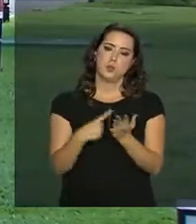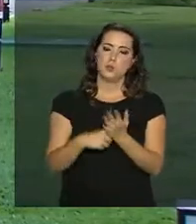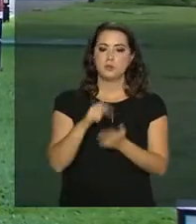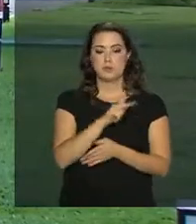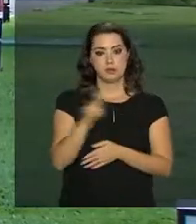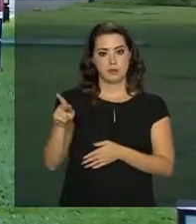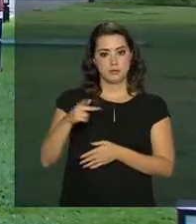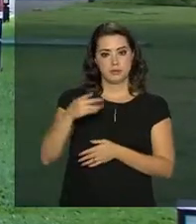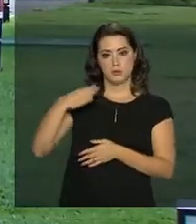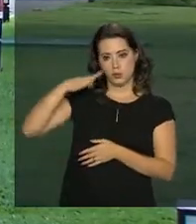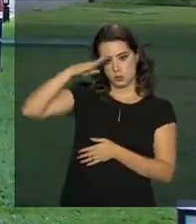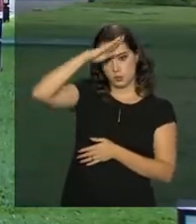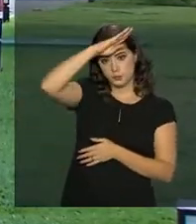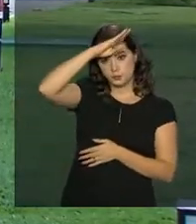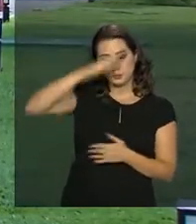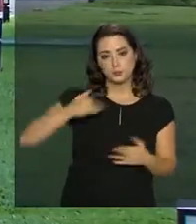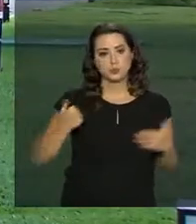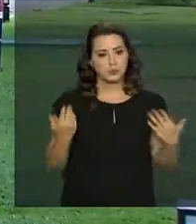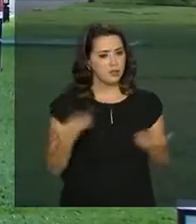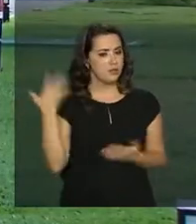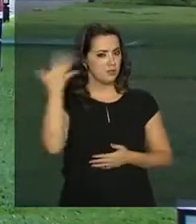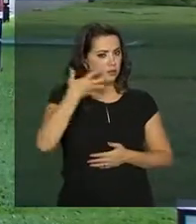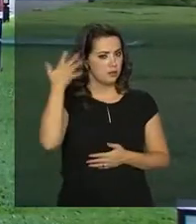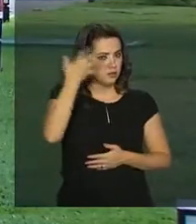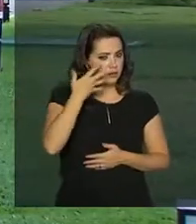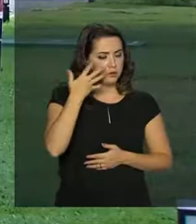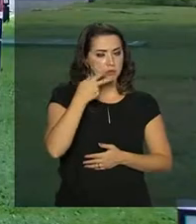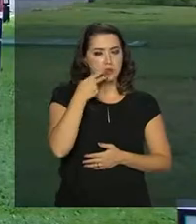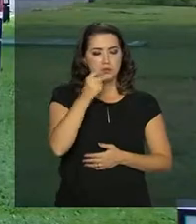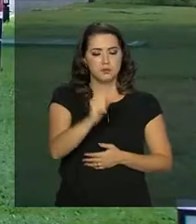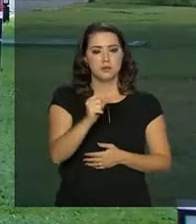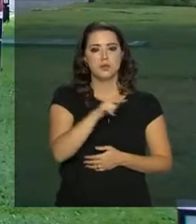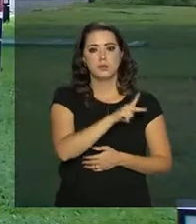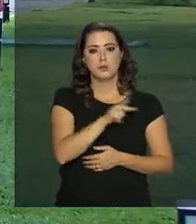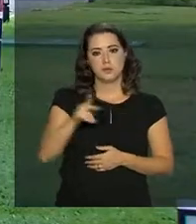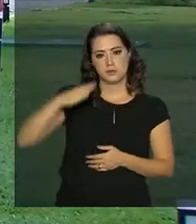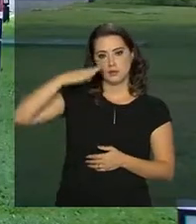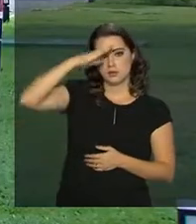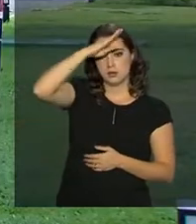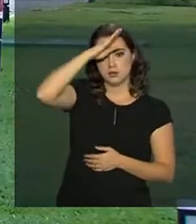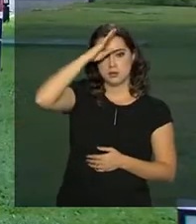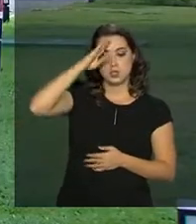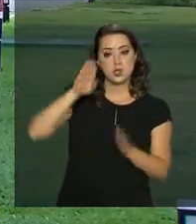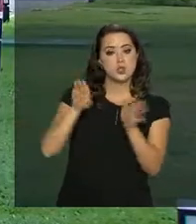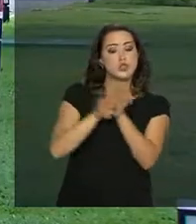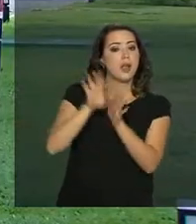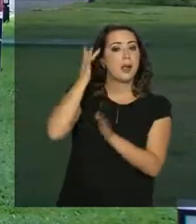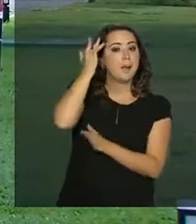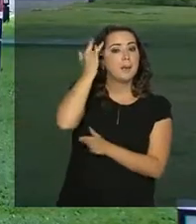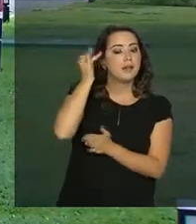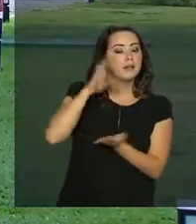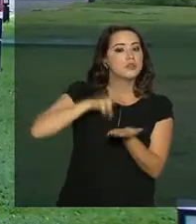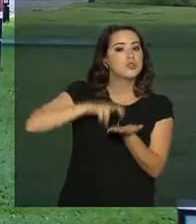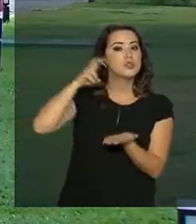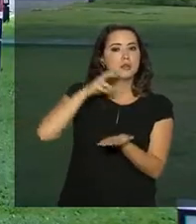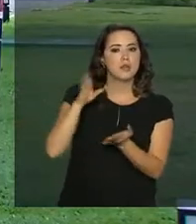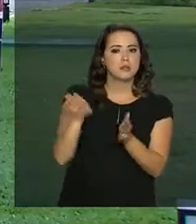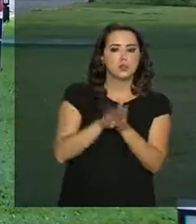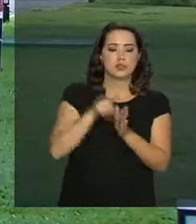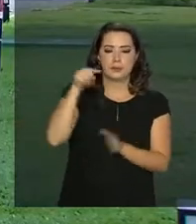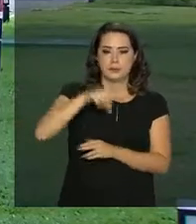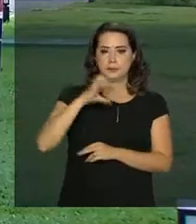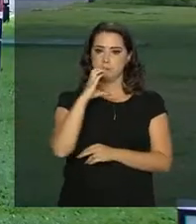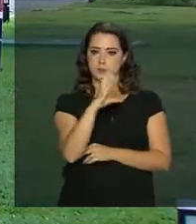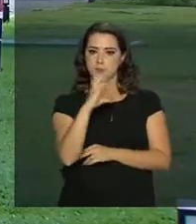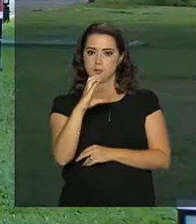presidente eleito Jair Bolsonaro. Ele explicou, né, disse que o presidente eleito vem amanhã pela manhã a Brasília, vem direto para o Centro Cultural